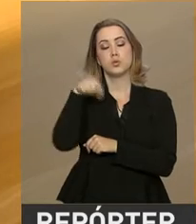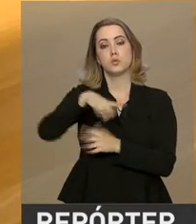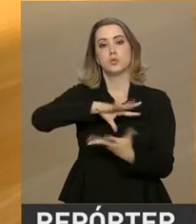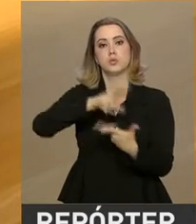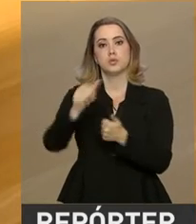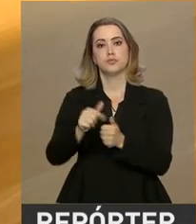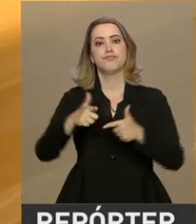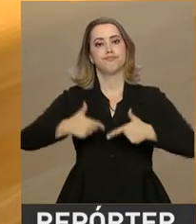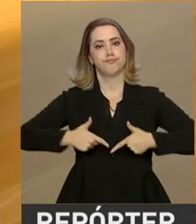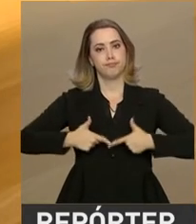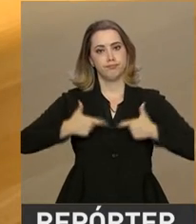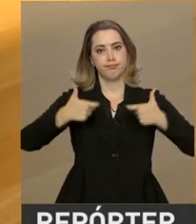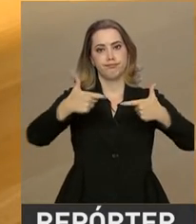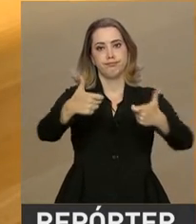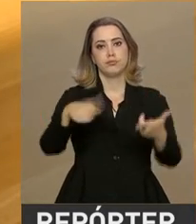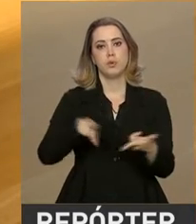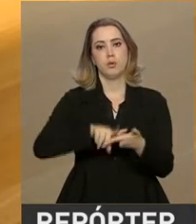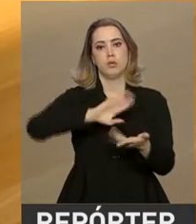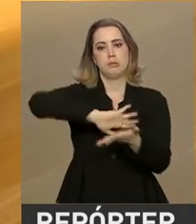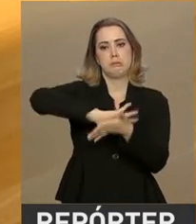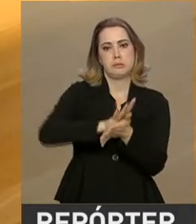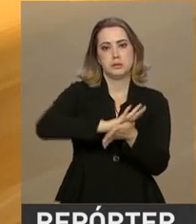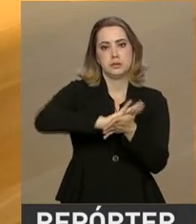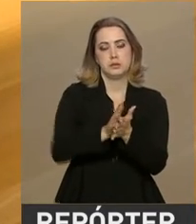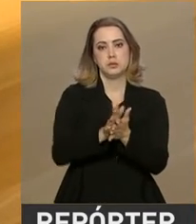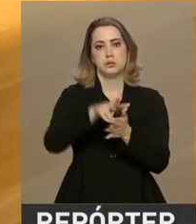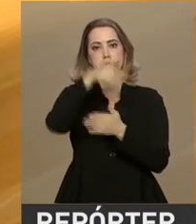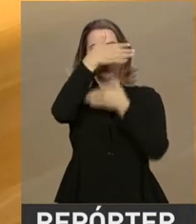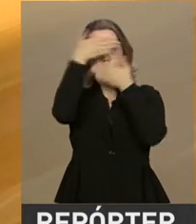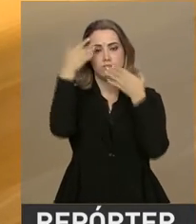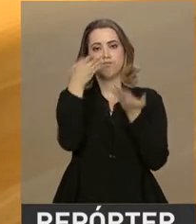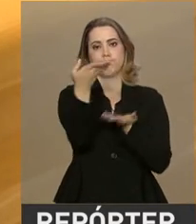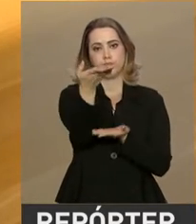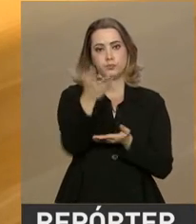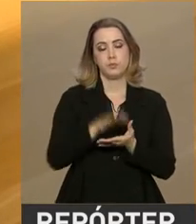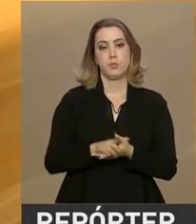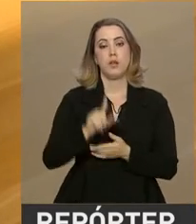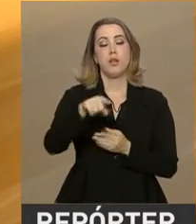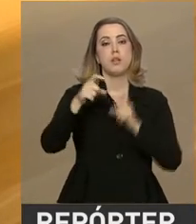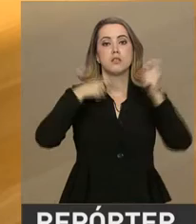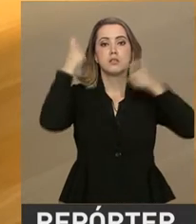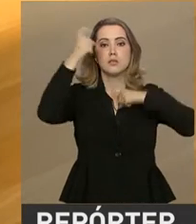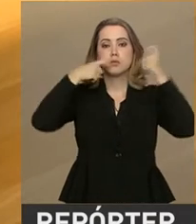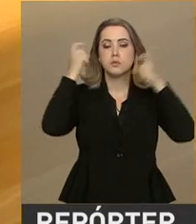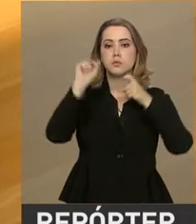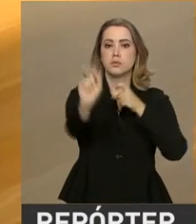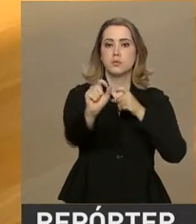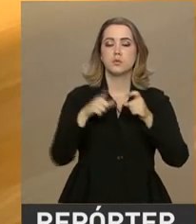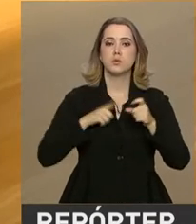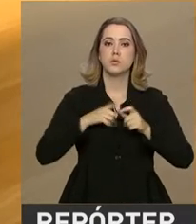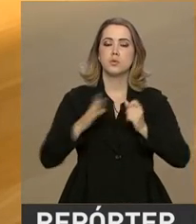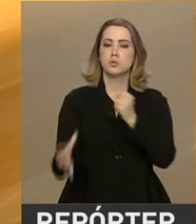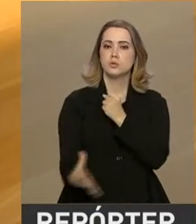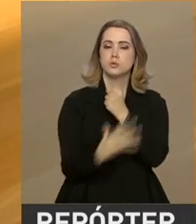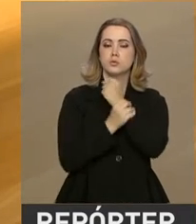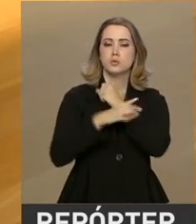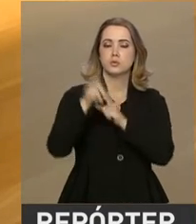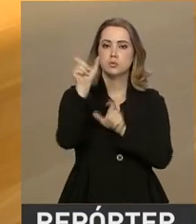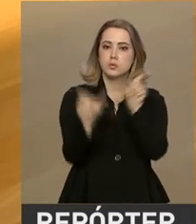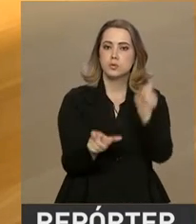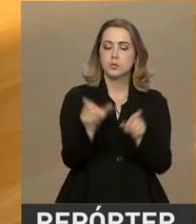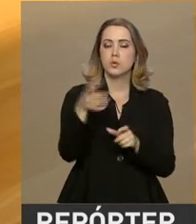guerras repressão e extremismo as preocupações legítimas dos governos com a segurança de seus cidadãos